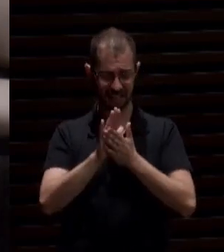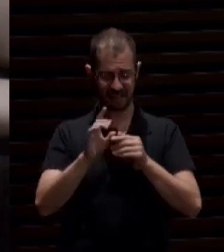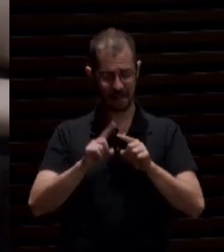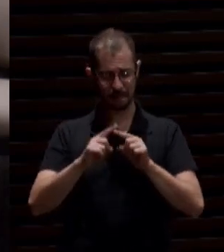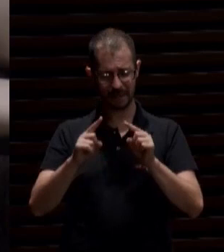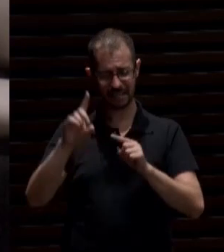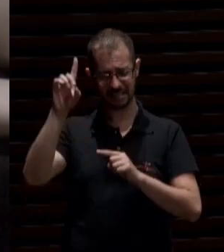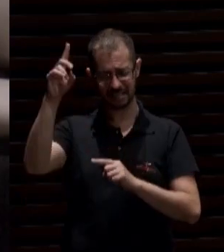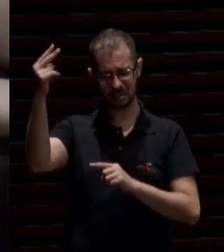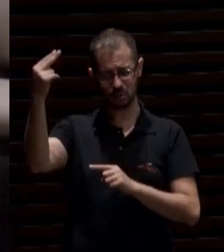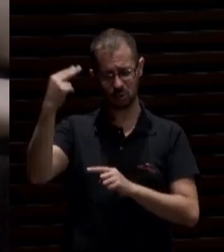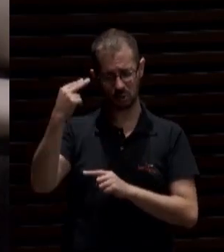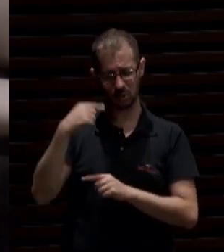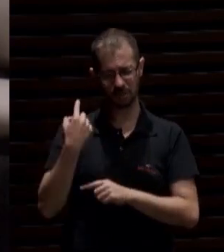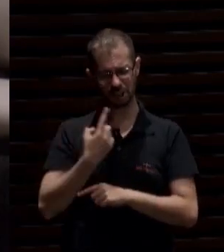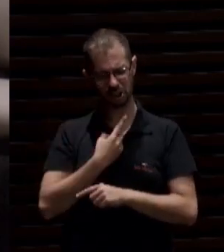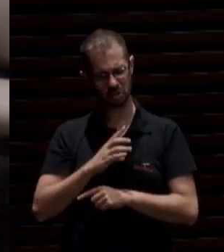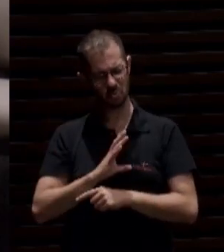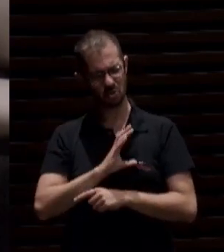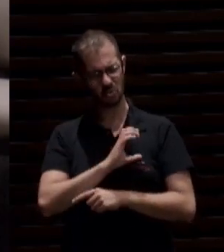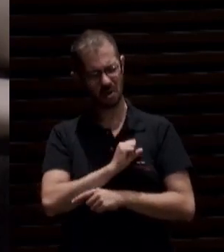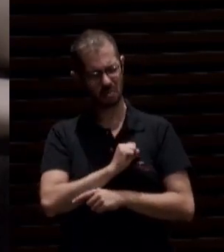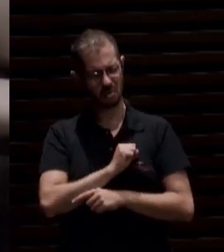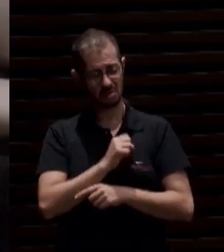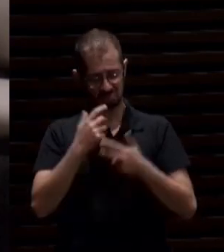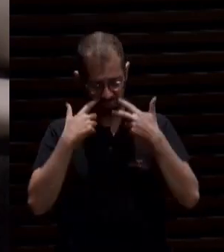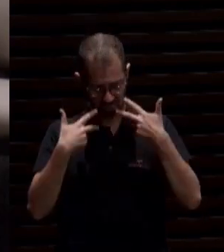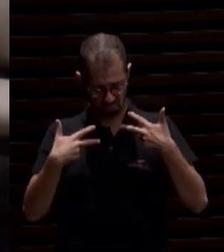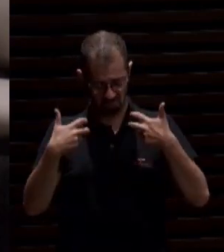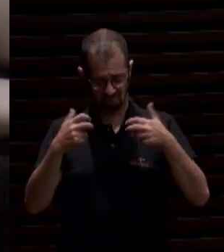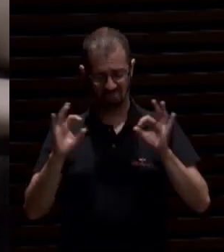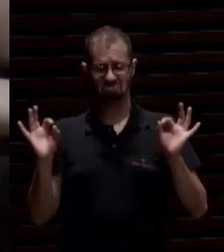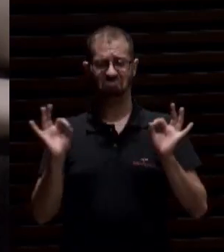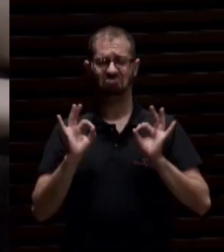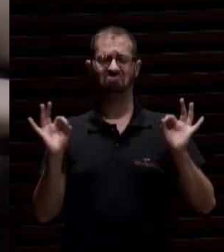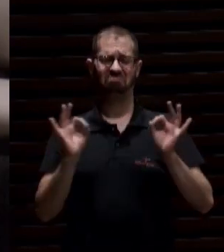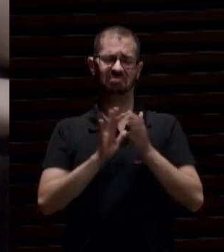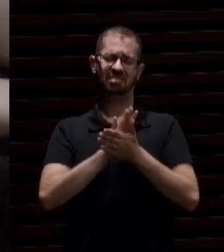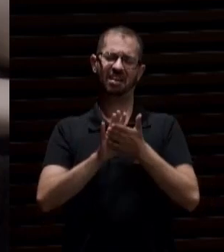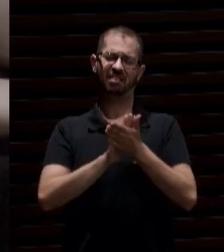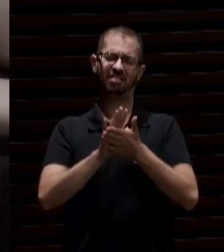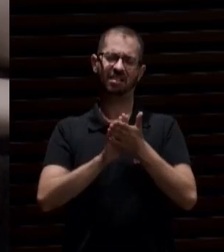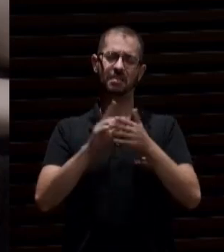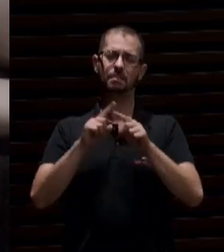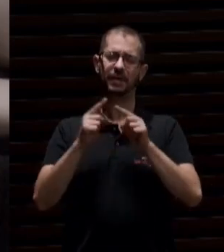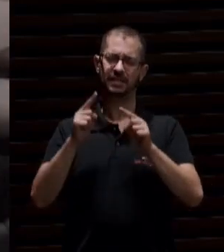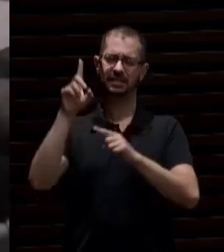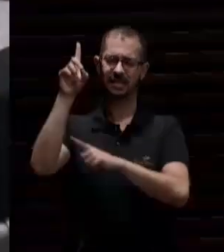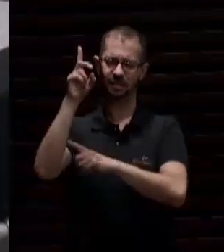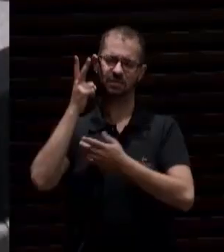olhou para nós com muito amor, e o Senhor não viu nada em nós. Mas ainda assim, o Senhor decidiu nos